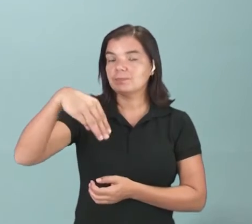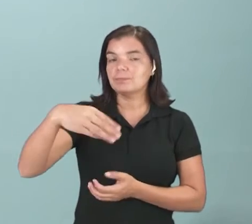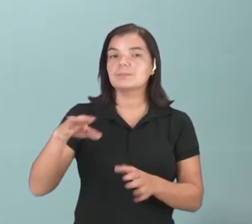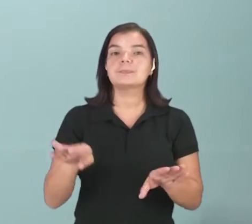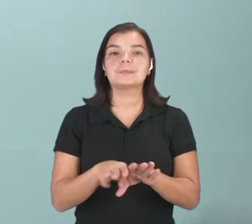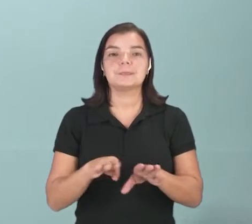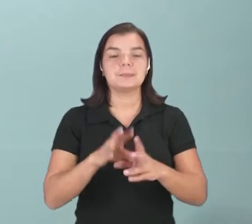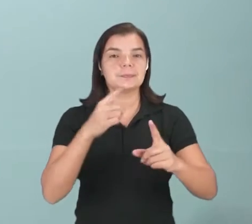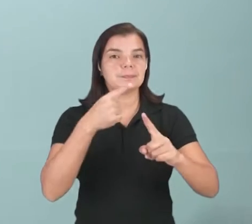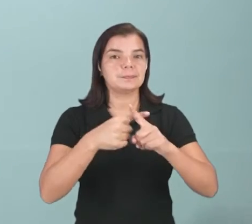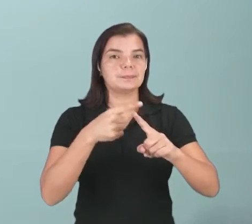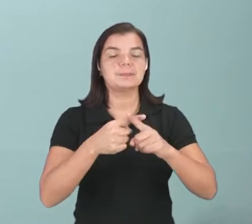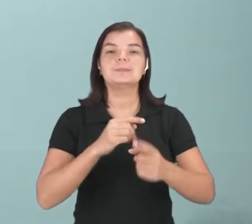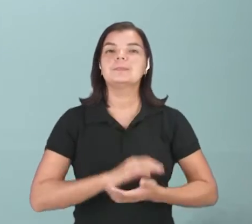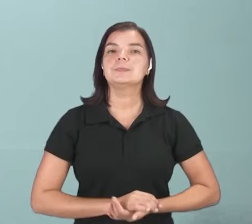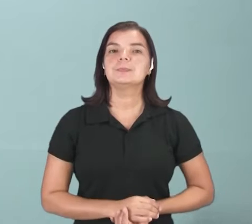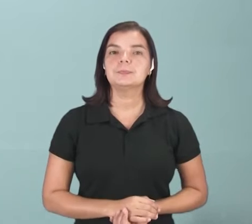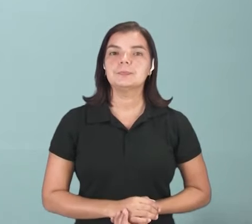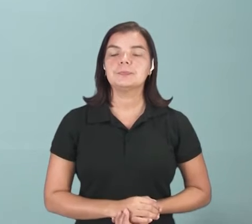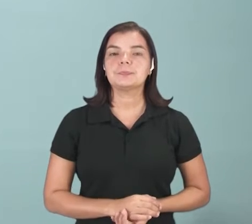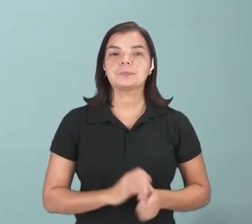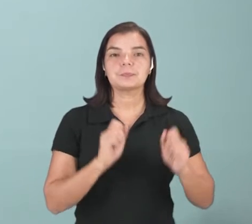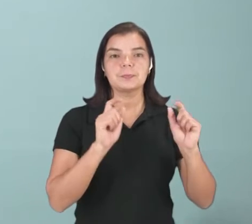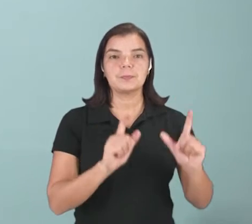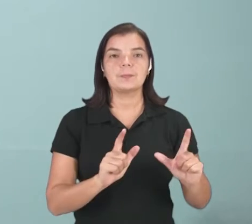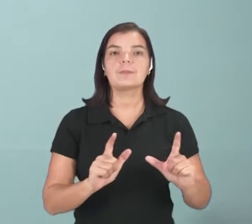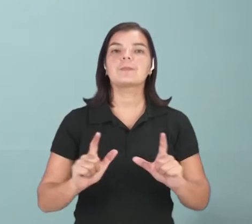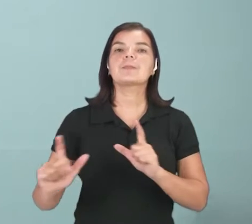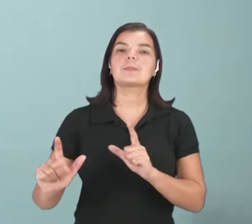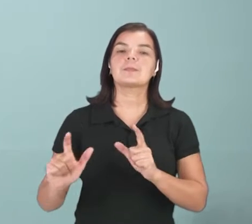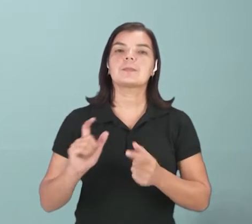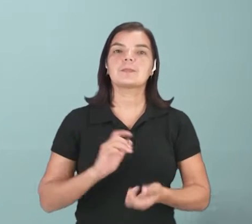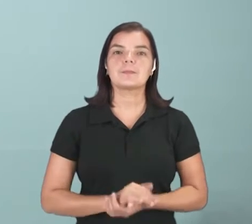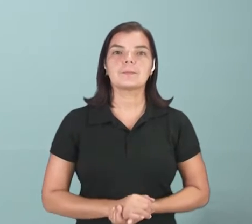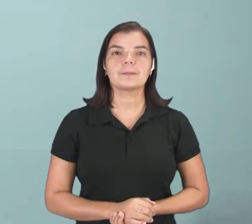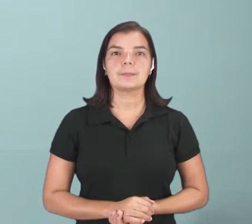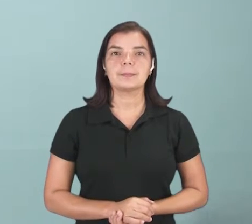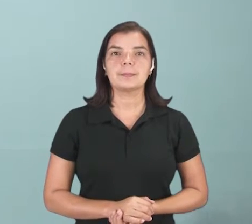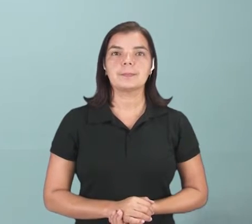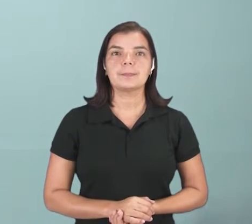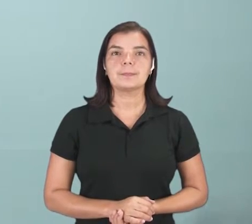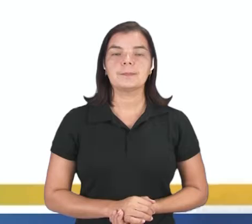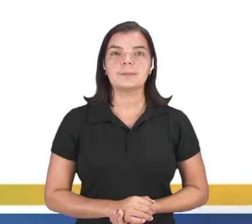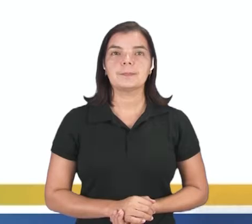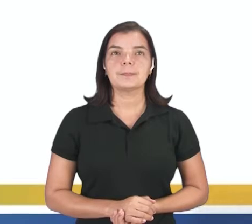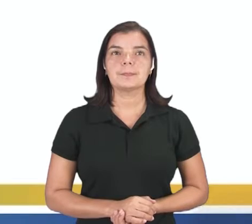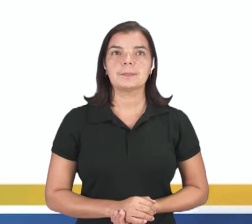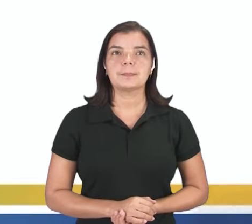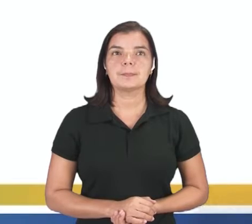com multiplicação de matrizes. Então acompanhe comigo o slide.